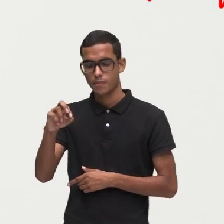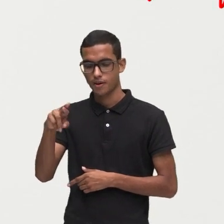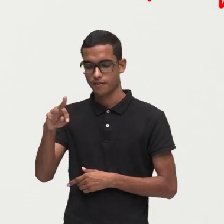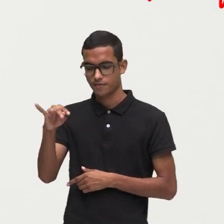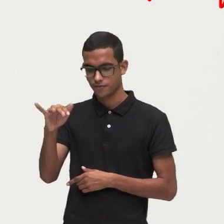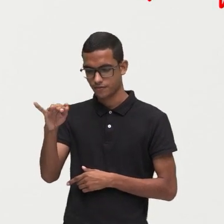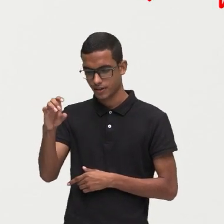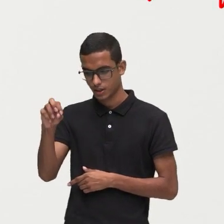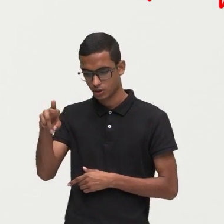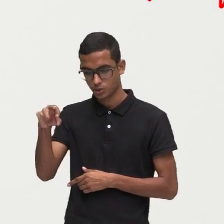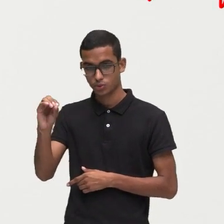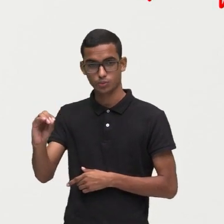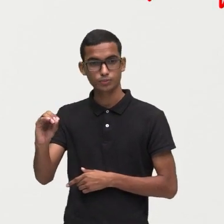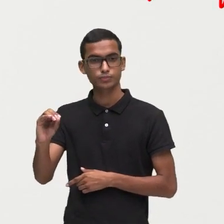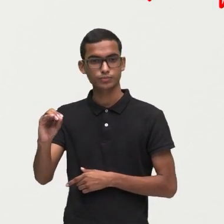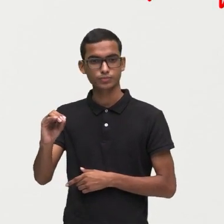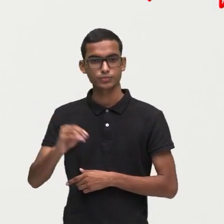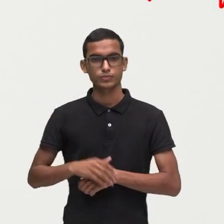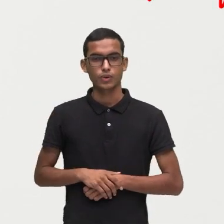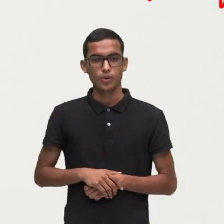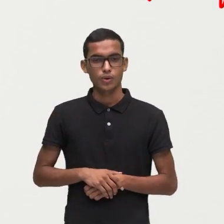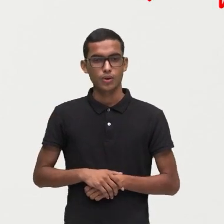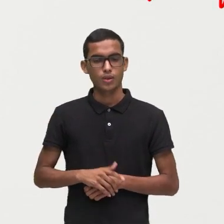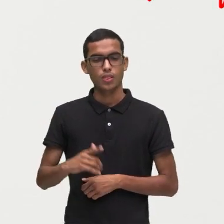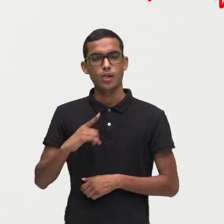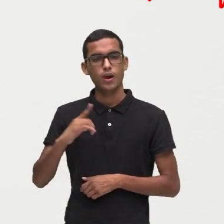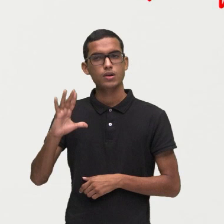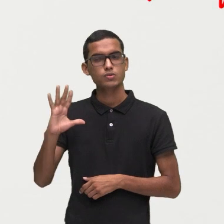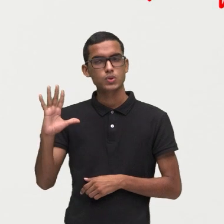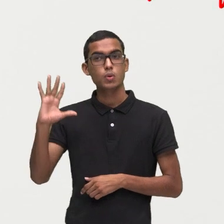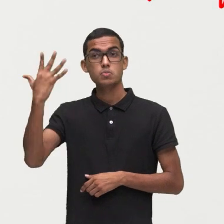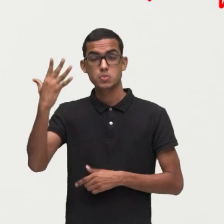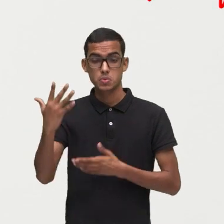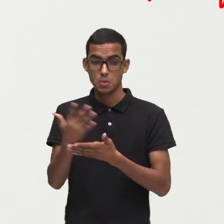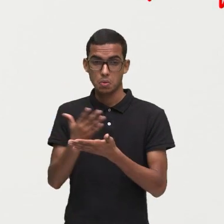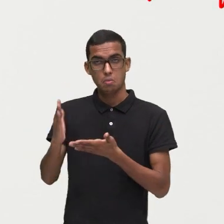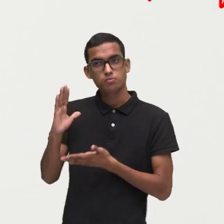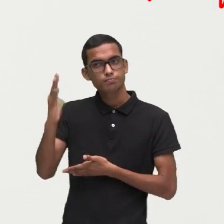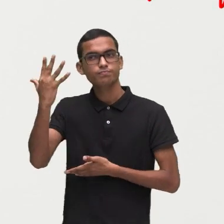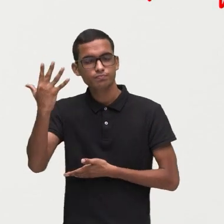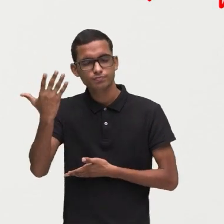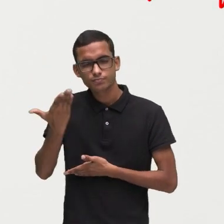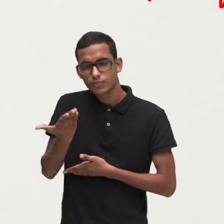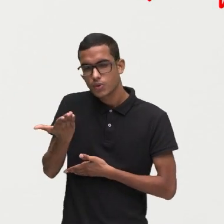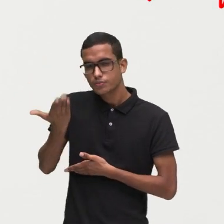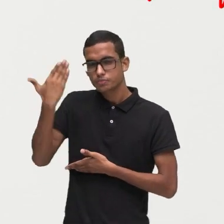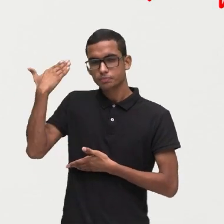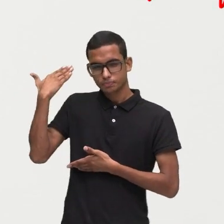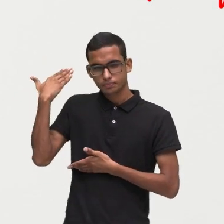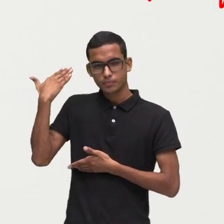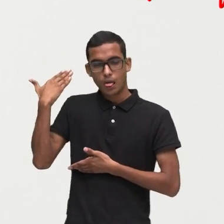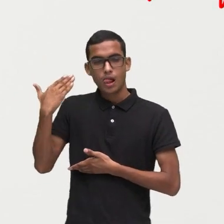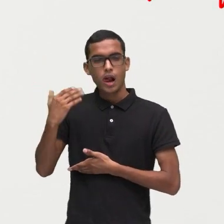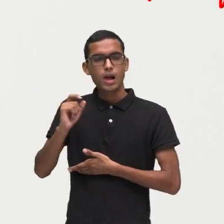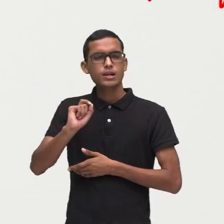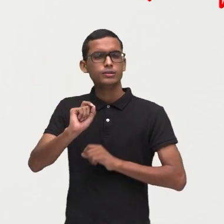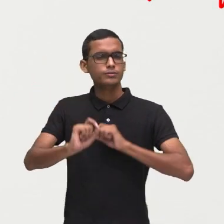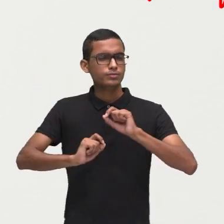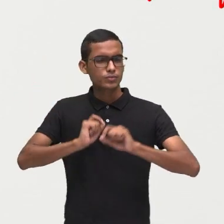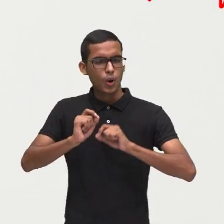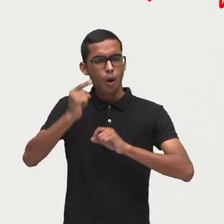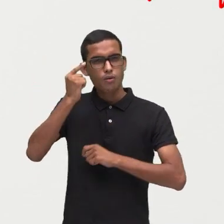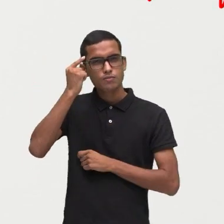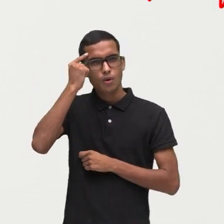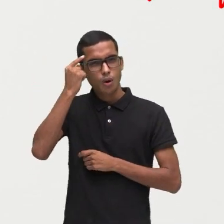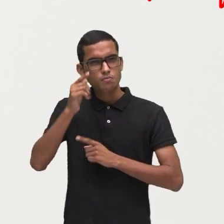sobre alguma ação realizada no passado, né, que reflete